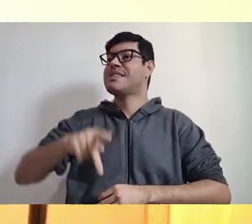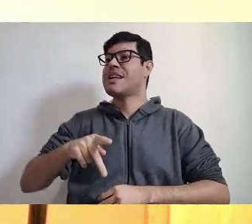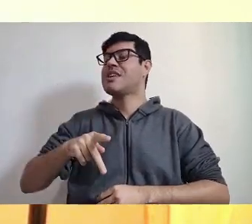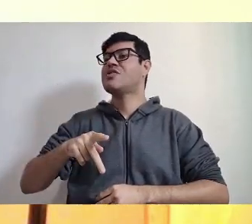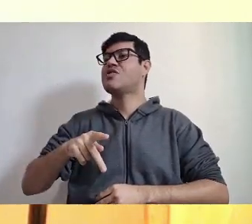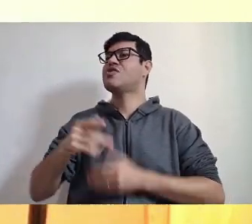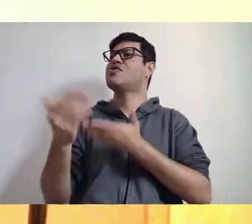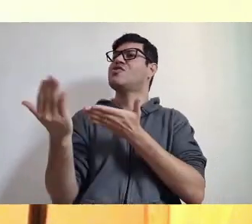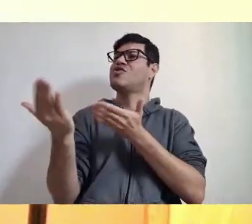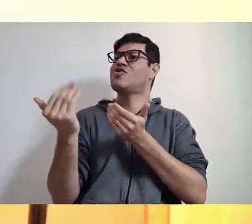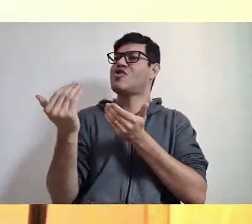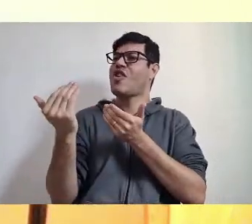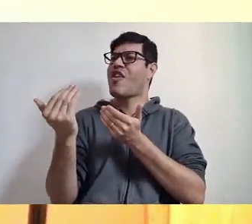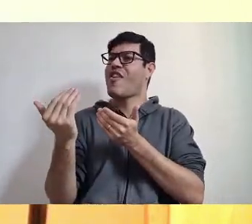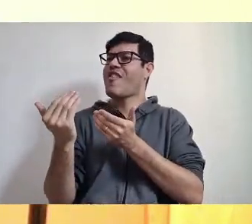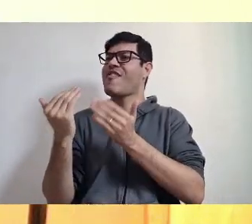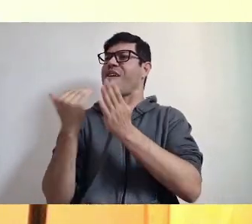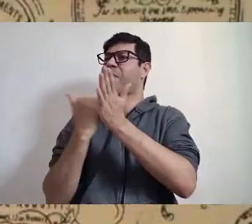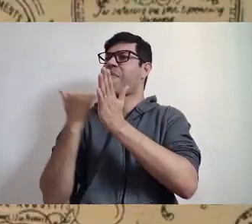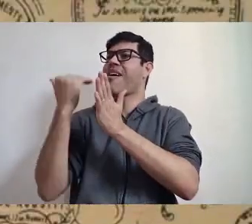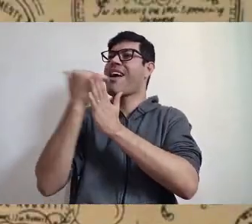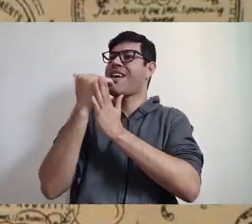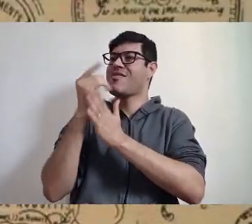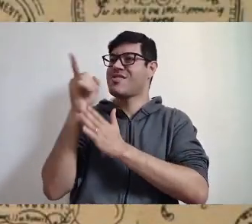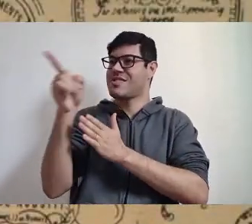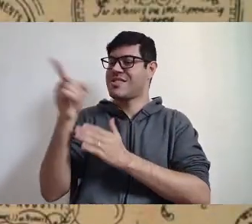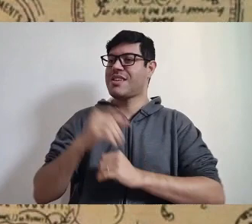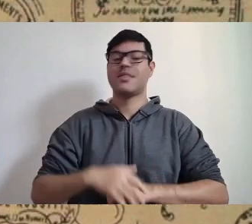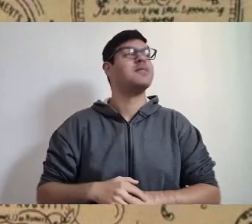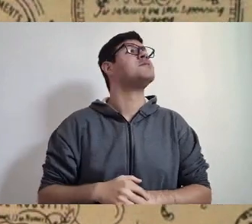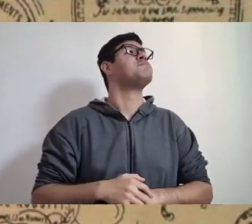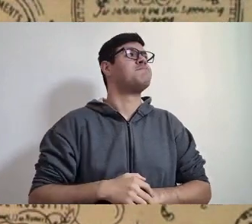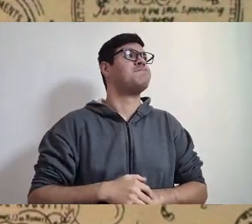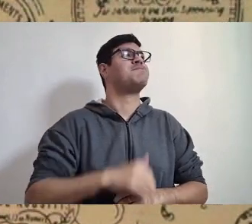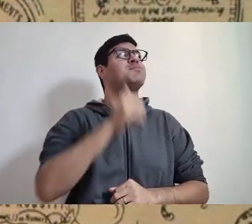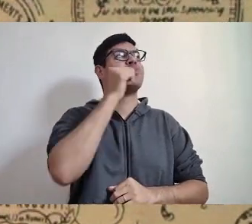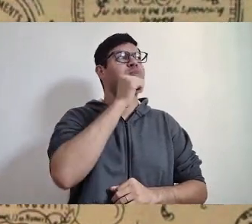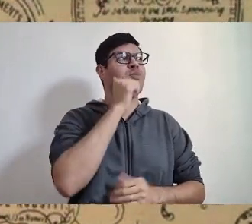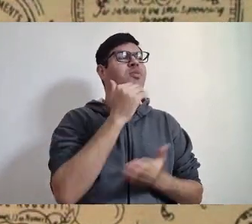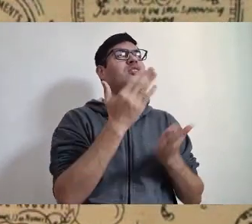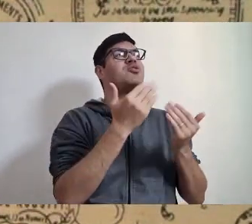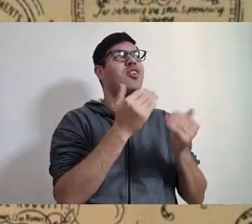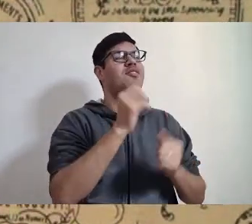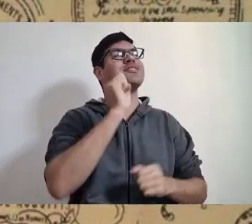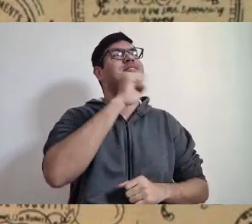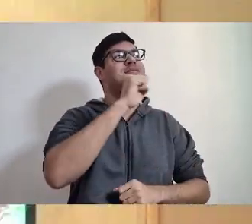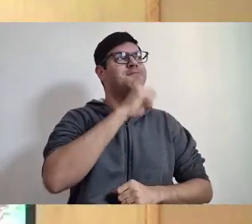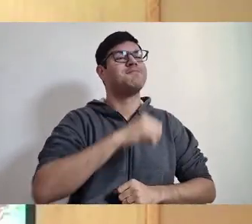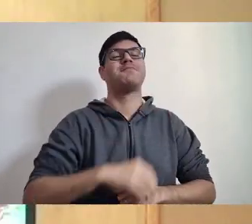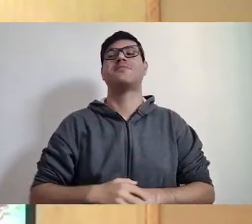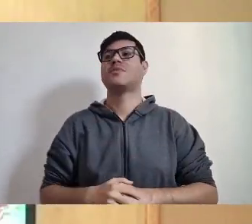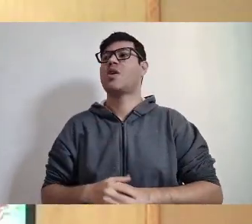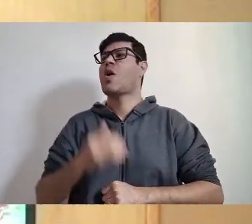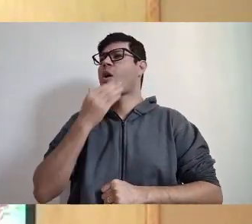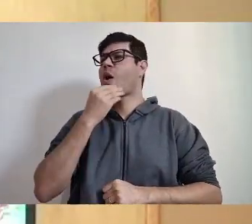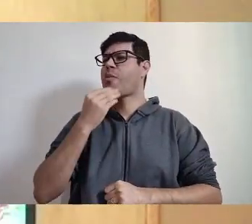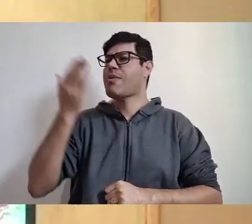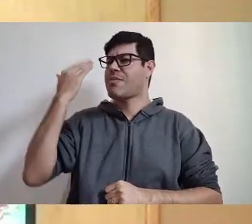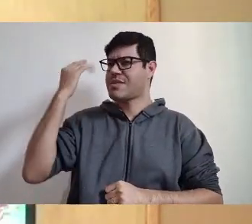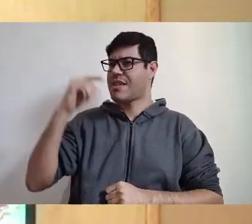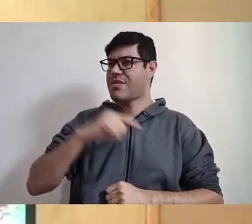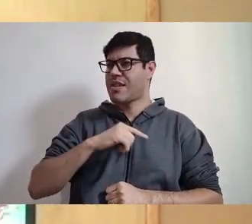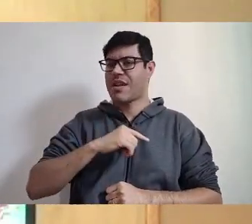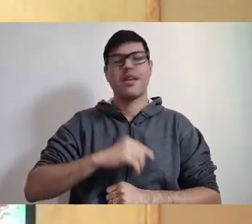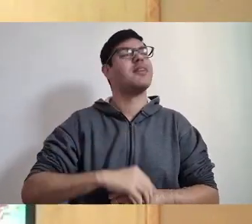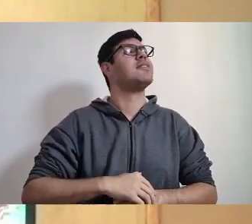assumir a Câmara Municipal. Sim, a presidente mulher mais jovem. Isso. O homem, acho que já tivemos outros presidentes mais novos. Teve o Marreto, né?